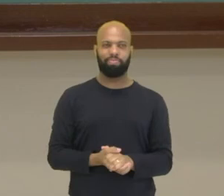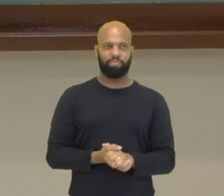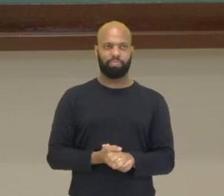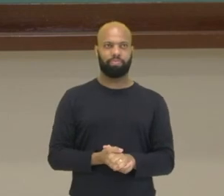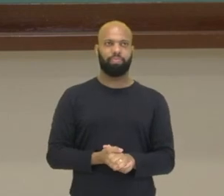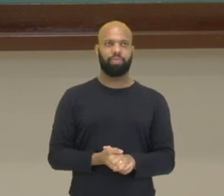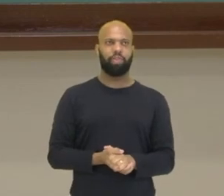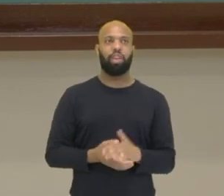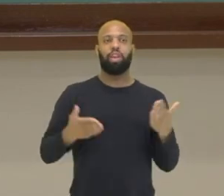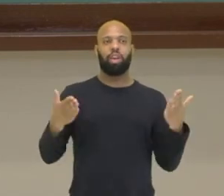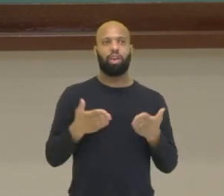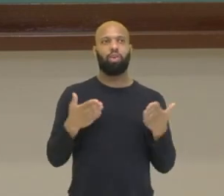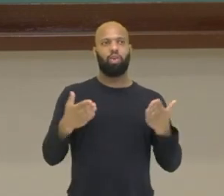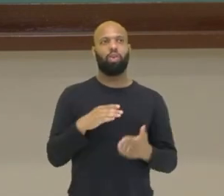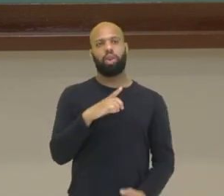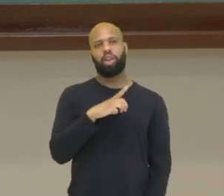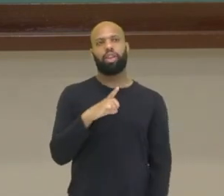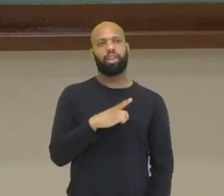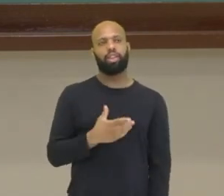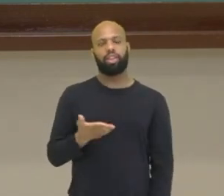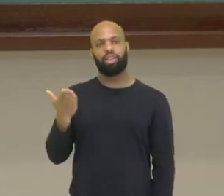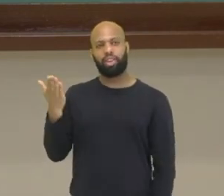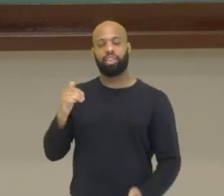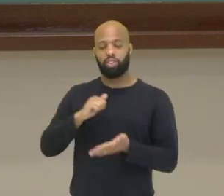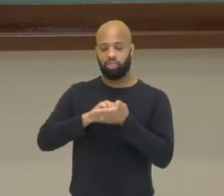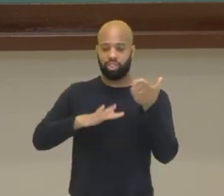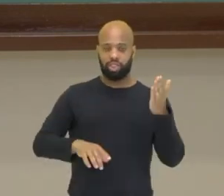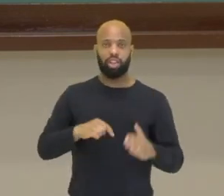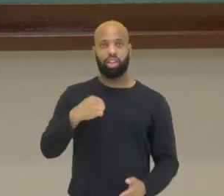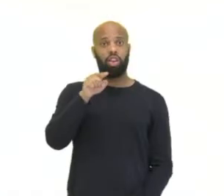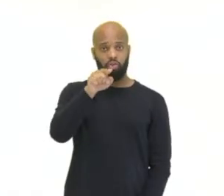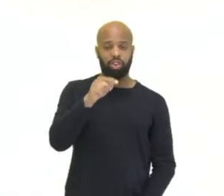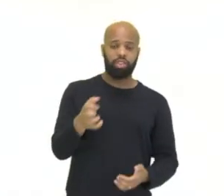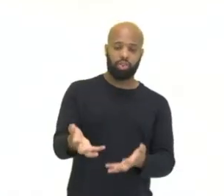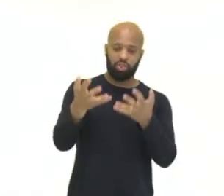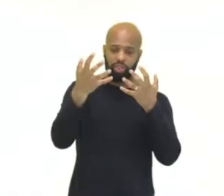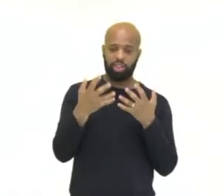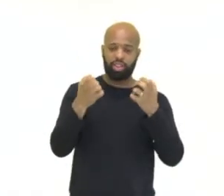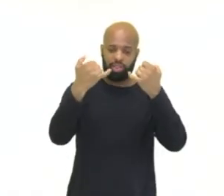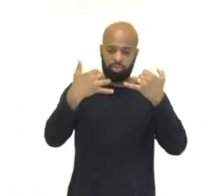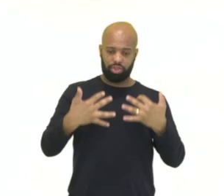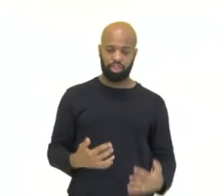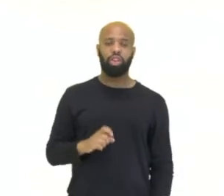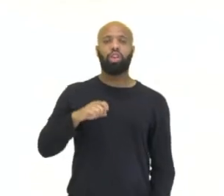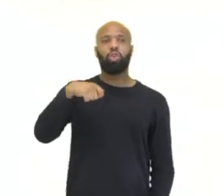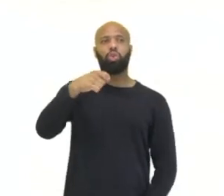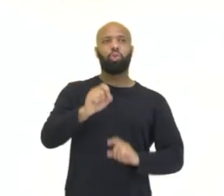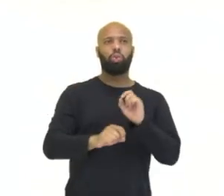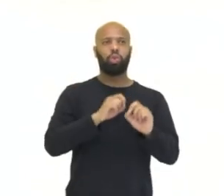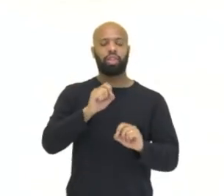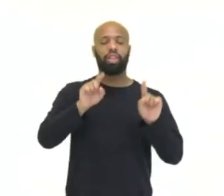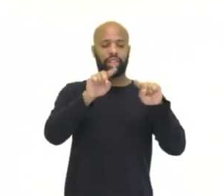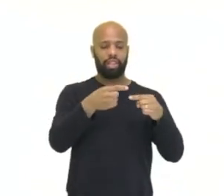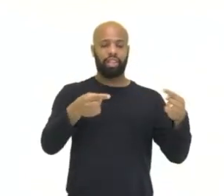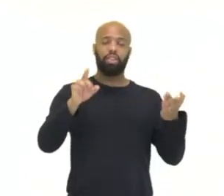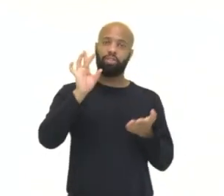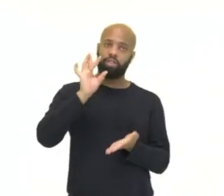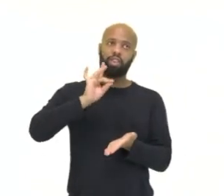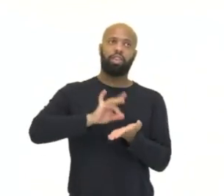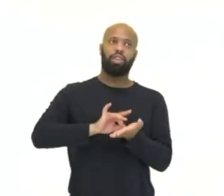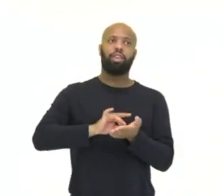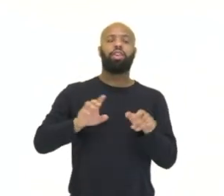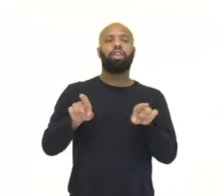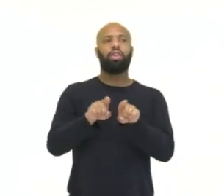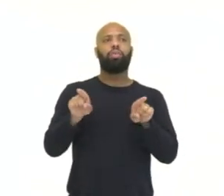pouquinho mais, né? E olha só, pessoal, você foi convidado para explicar sobre os nossos hinos oficiais e